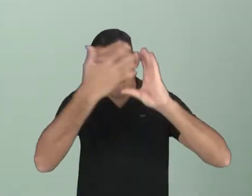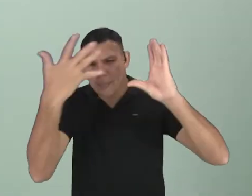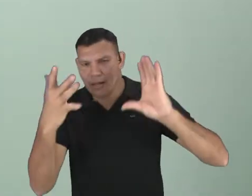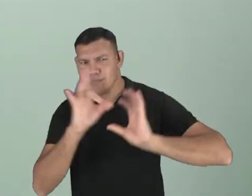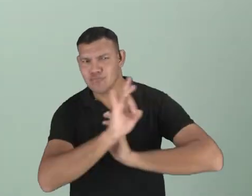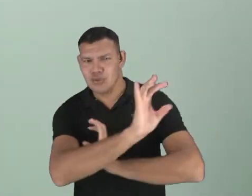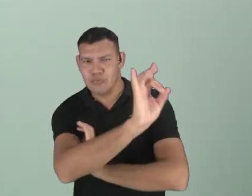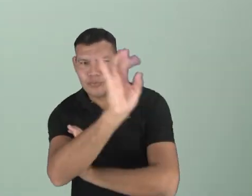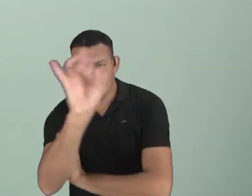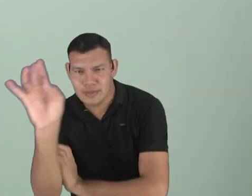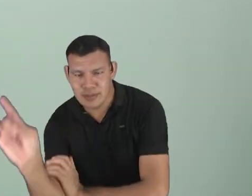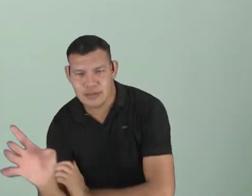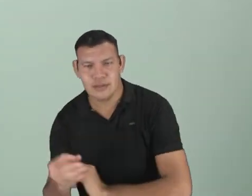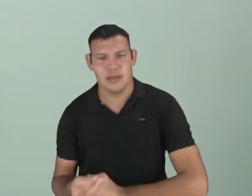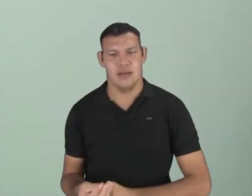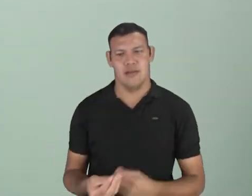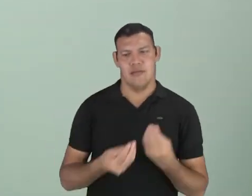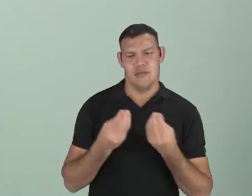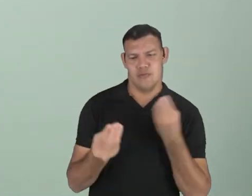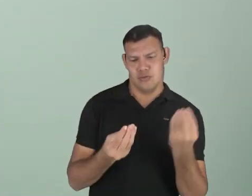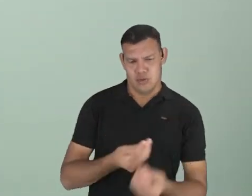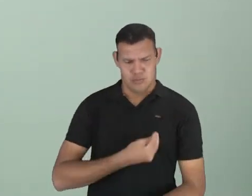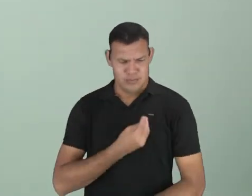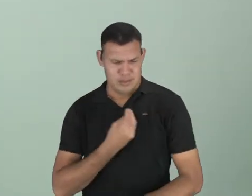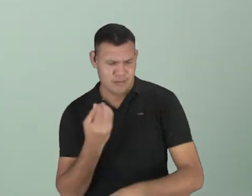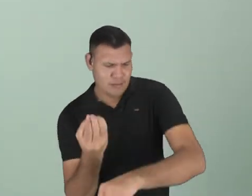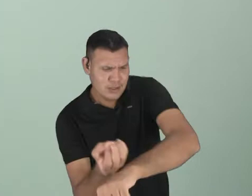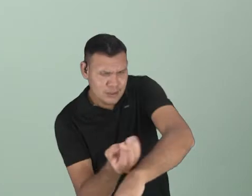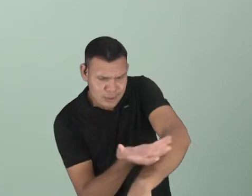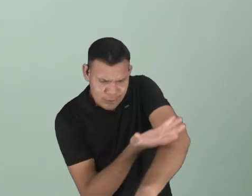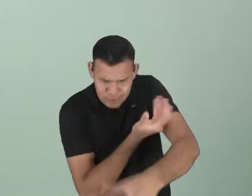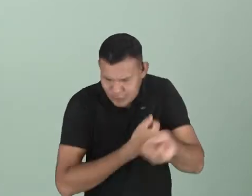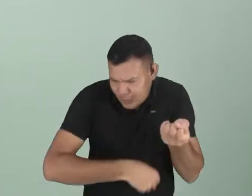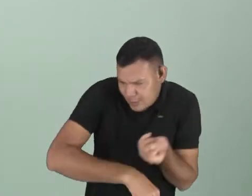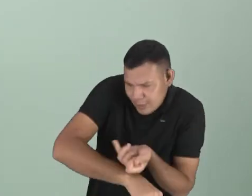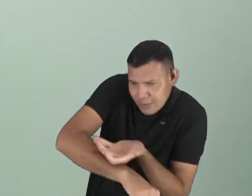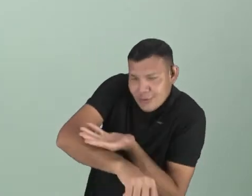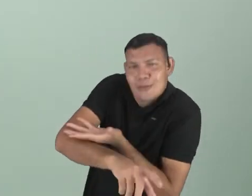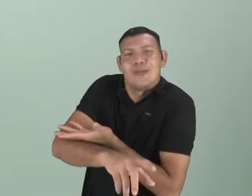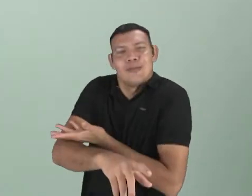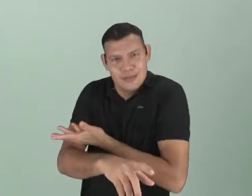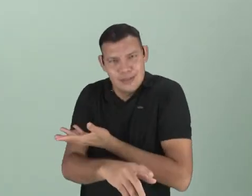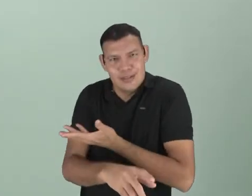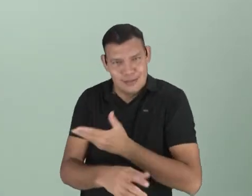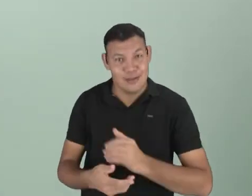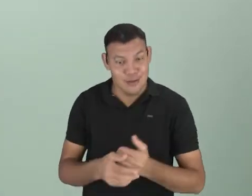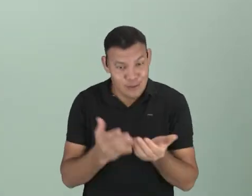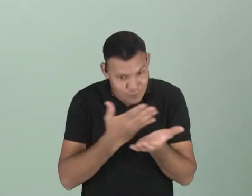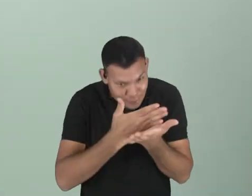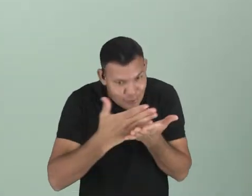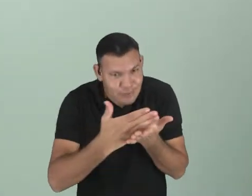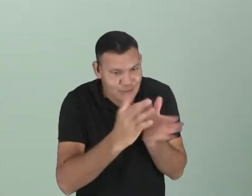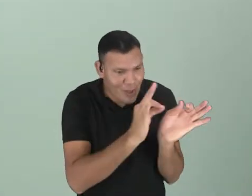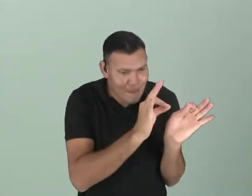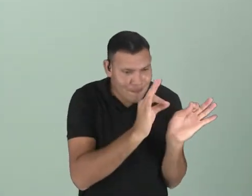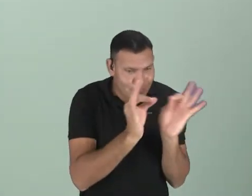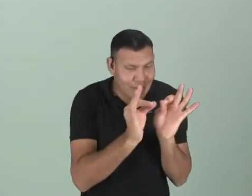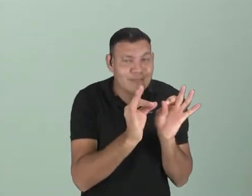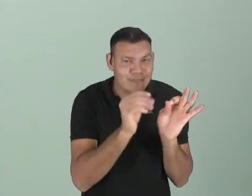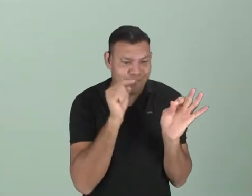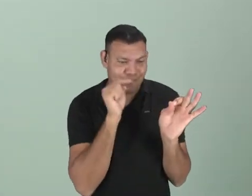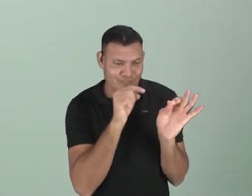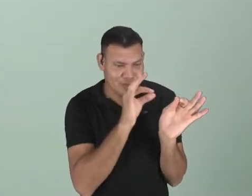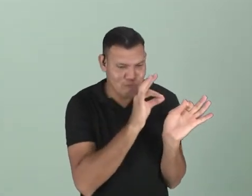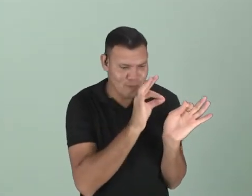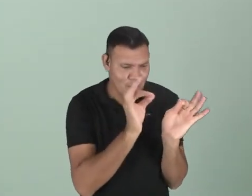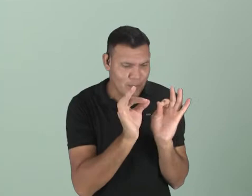características, como esses personagens vivem, o que eles sentem. Então, é ali, é no pontapé inicial que nós